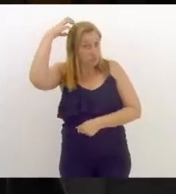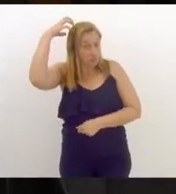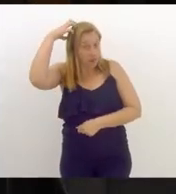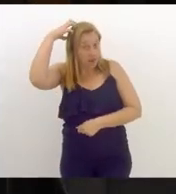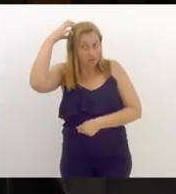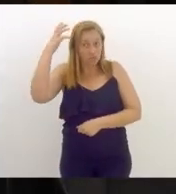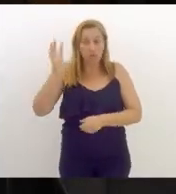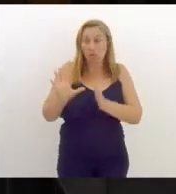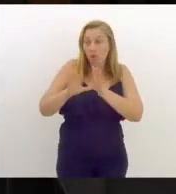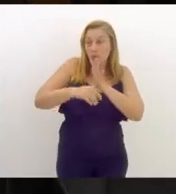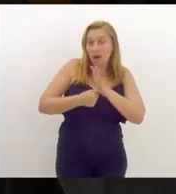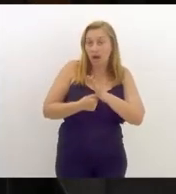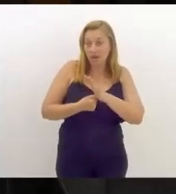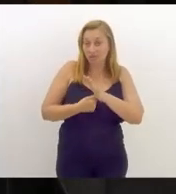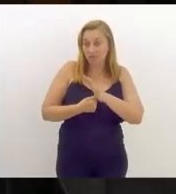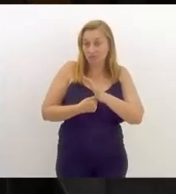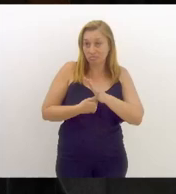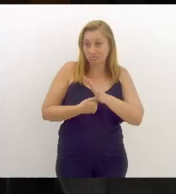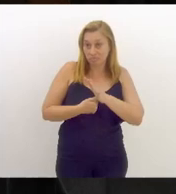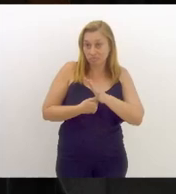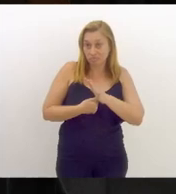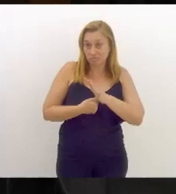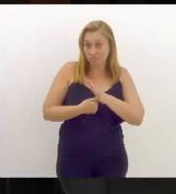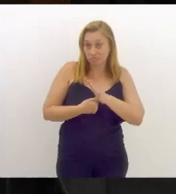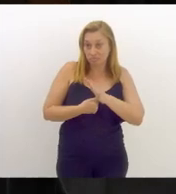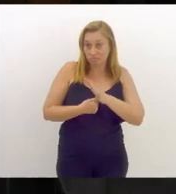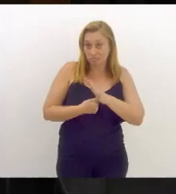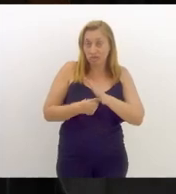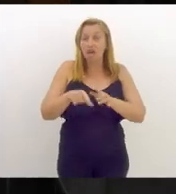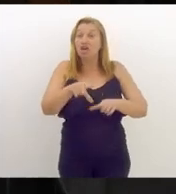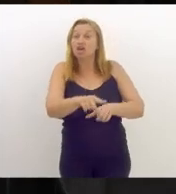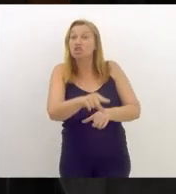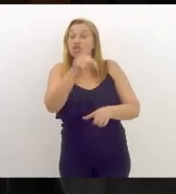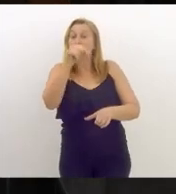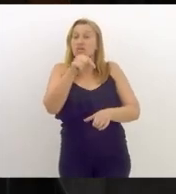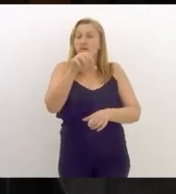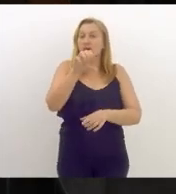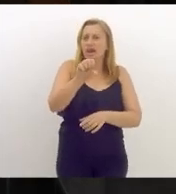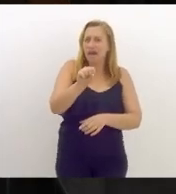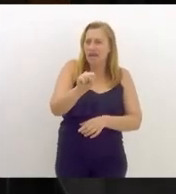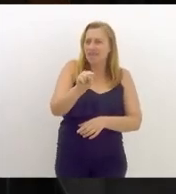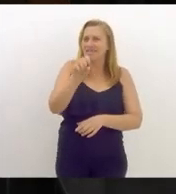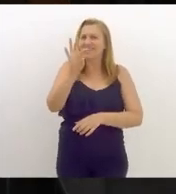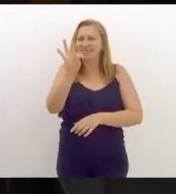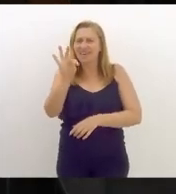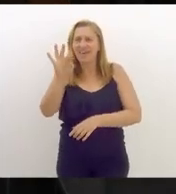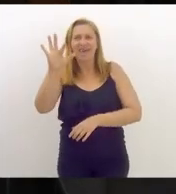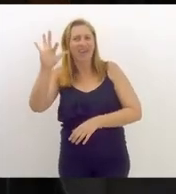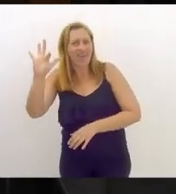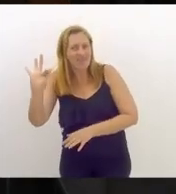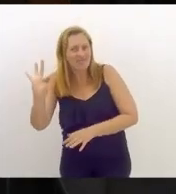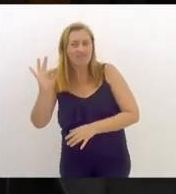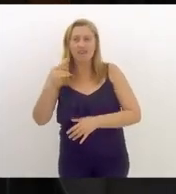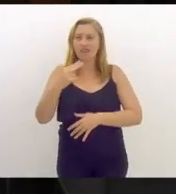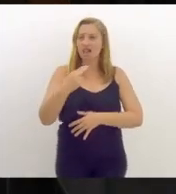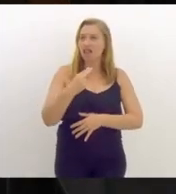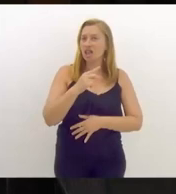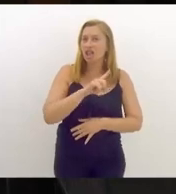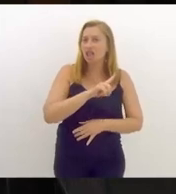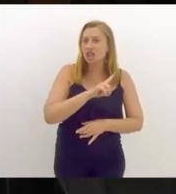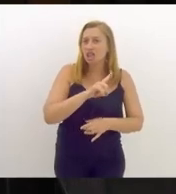instâncias E aí vamos lá a decisão do STF não